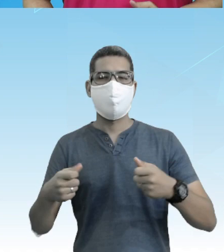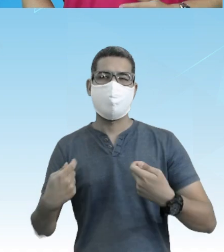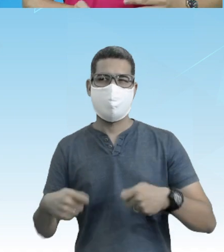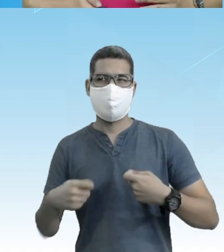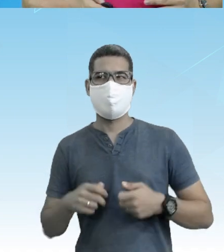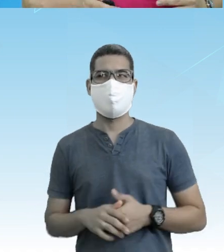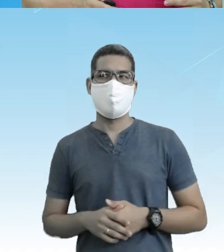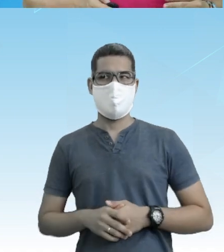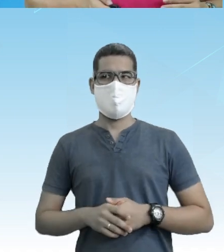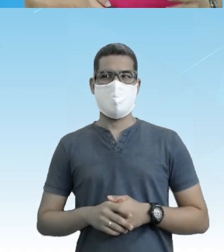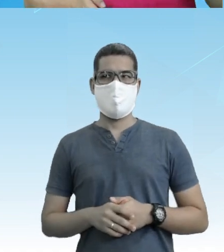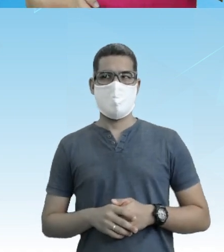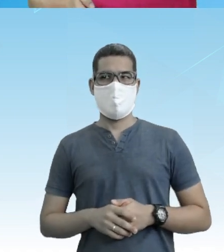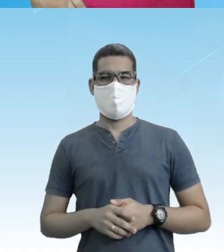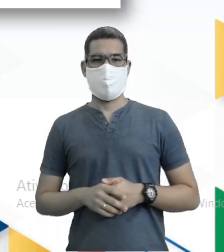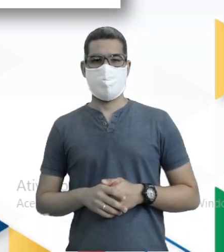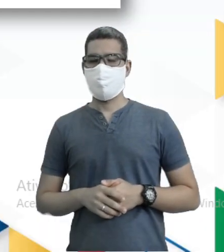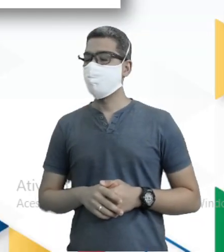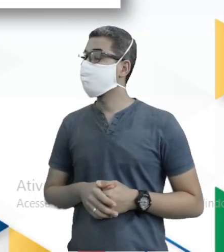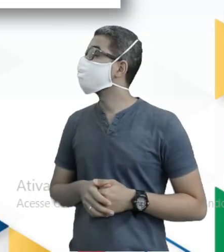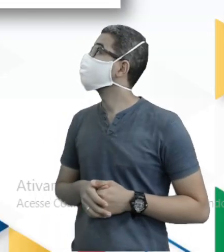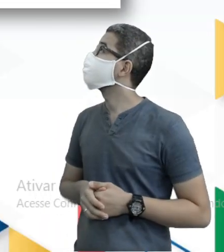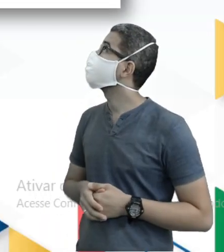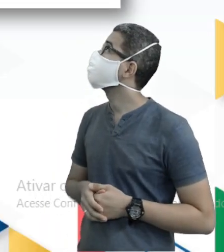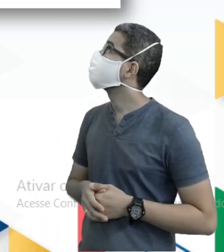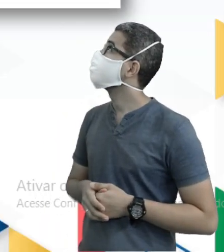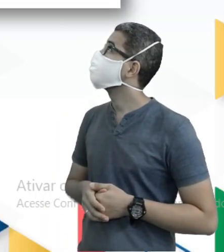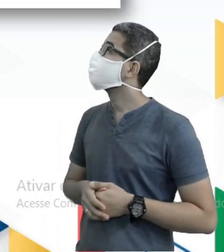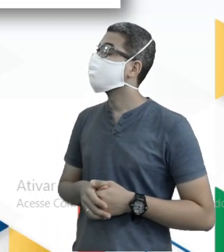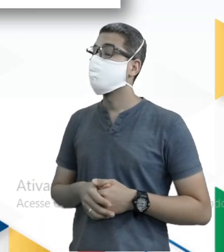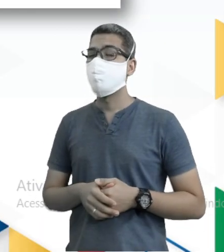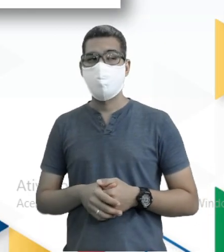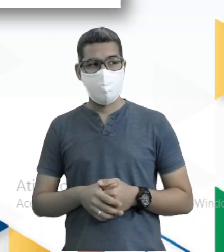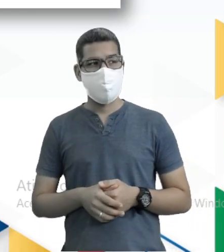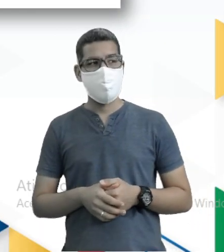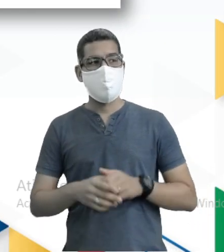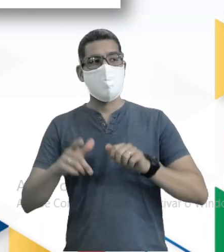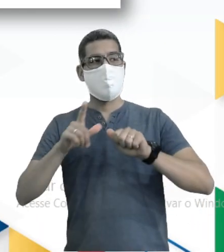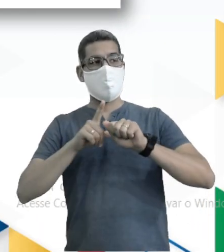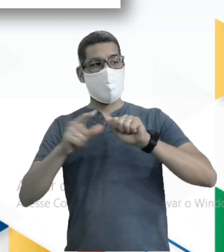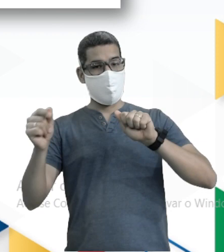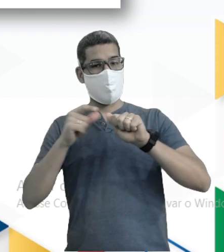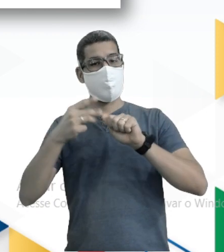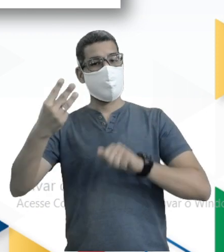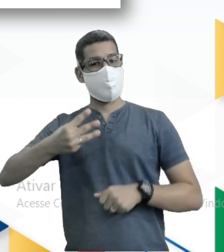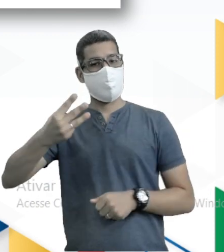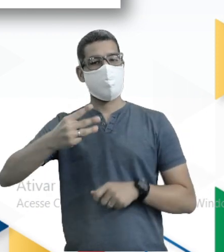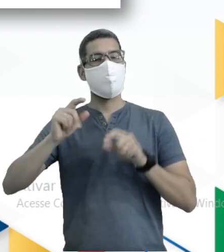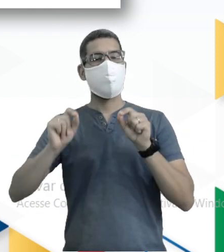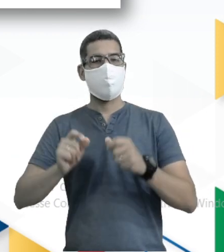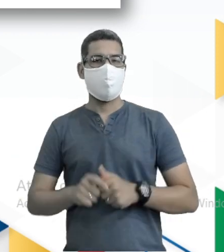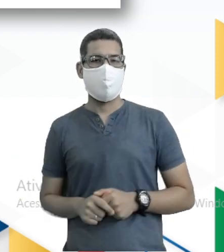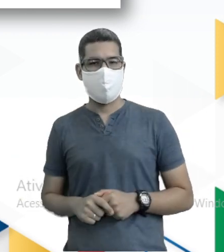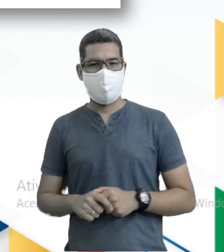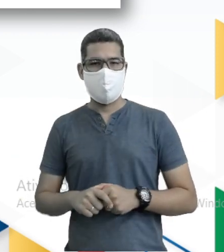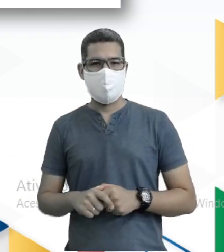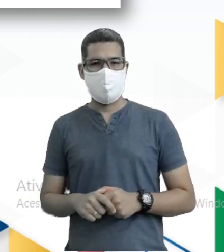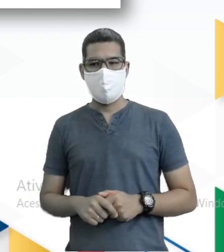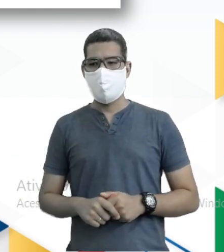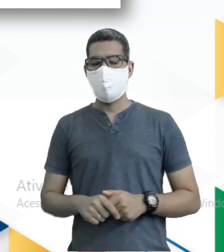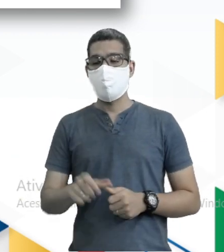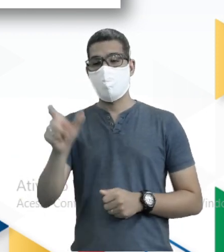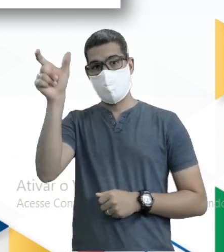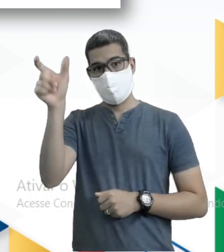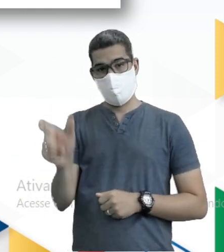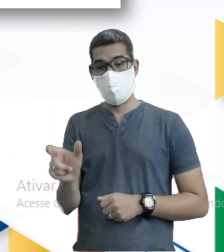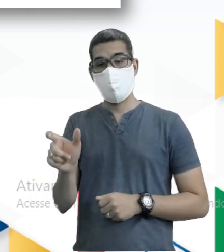papel de cidadão. E aqui trago para vocês ainda do artigo 3º, nós temos aqui, constituem-se